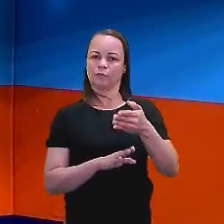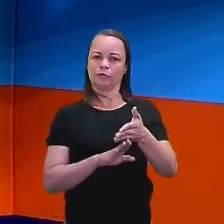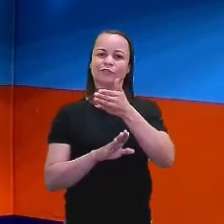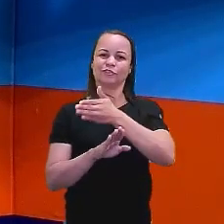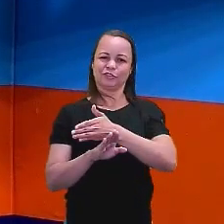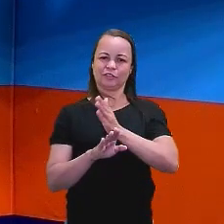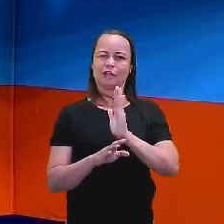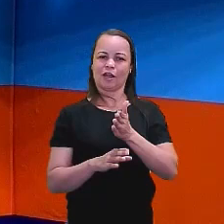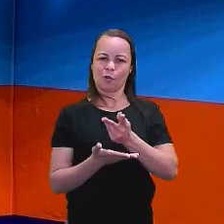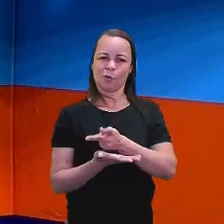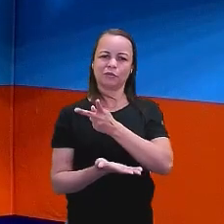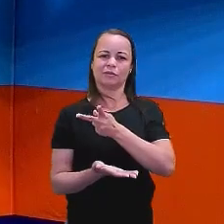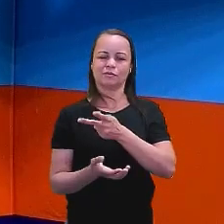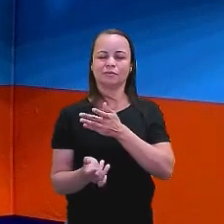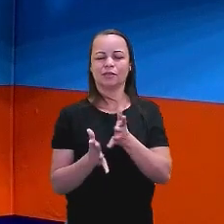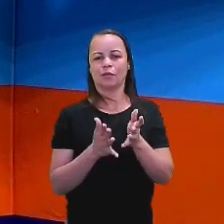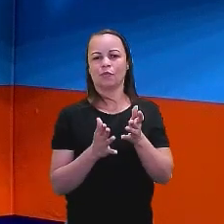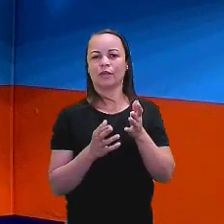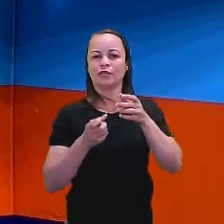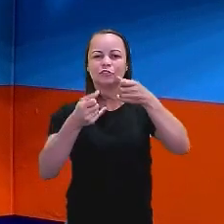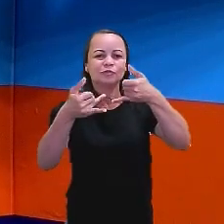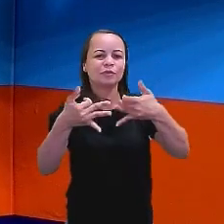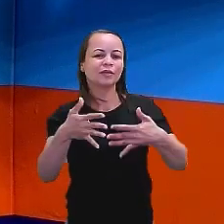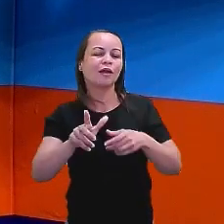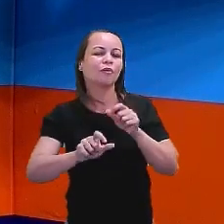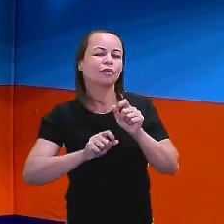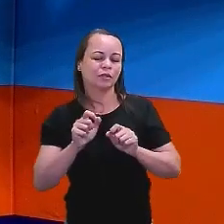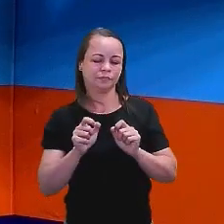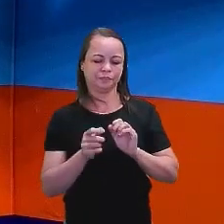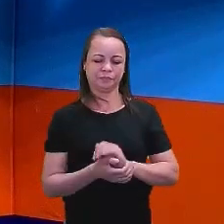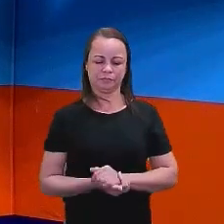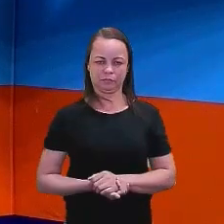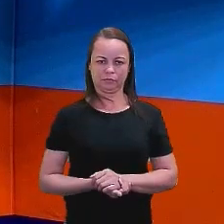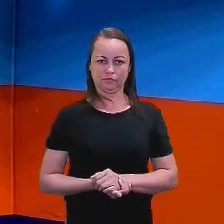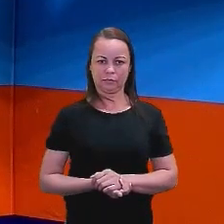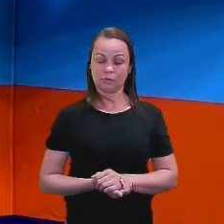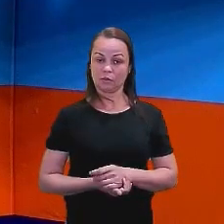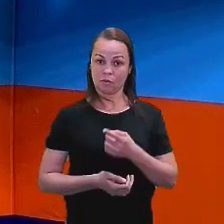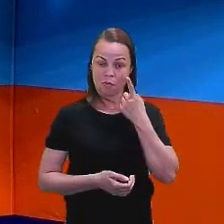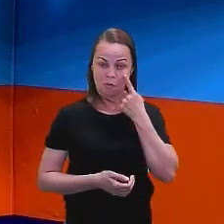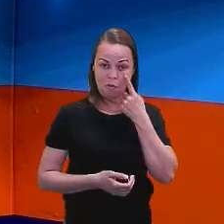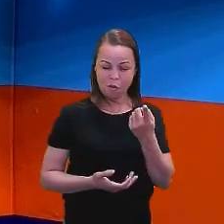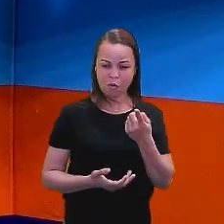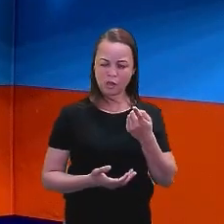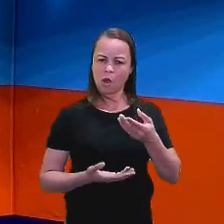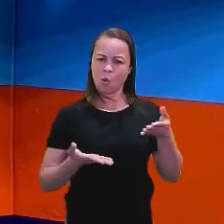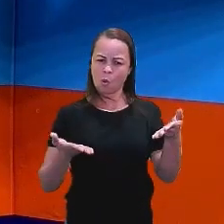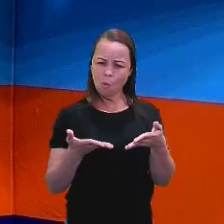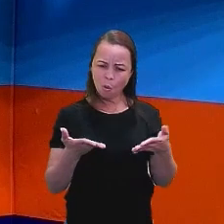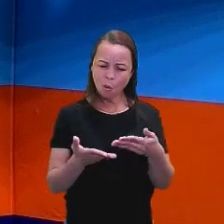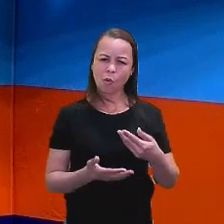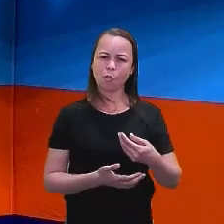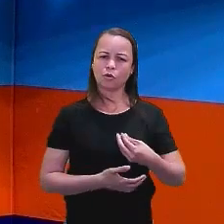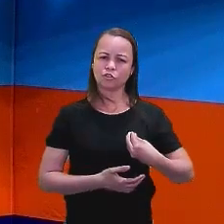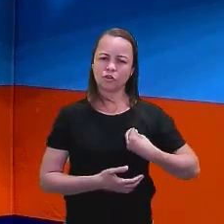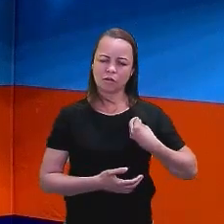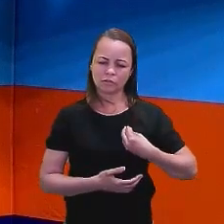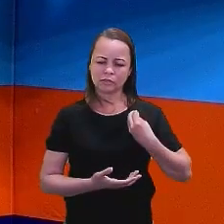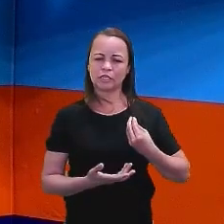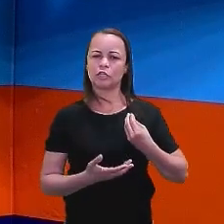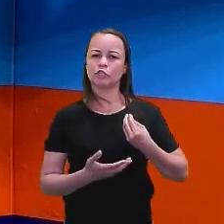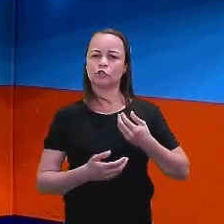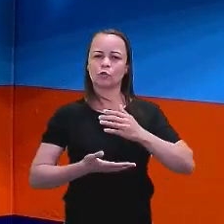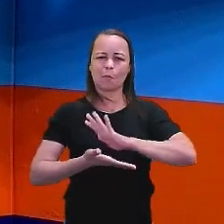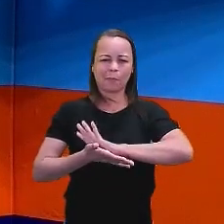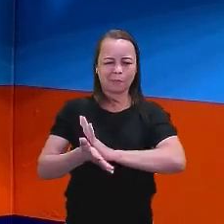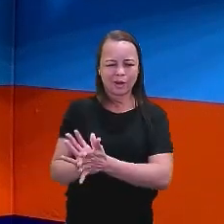ele quer dizer. Ele quer dizer, olha, existe ainda hoje um preconceito muito grande que é